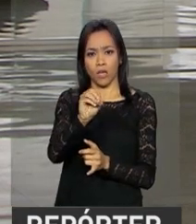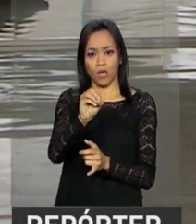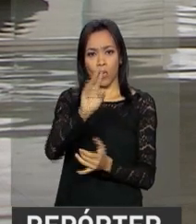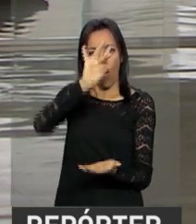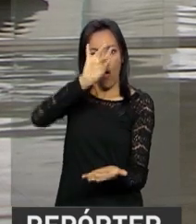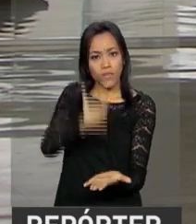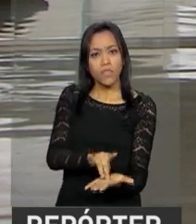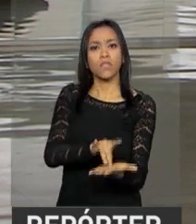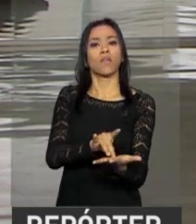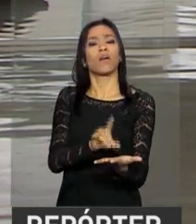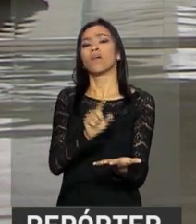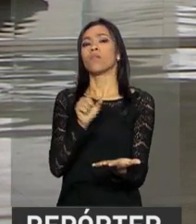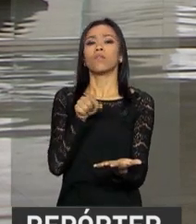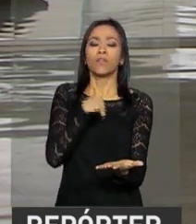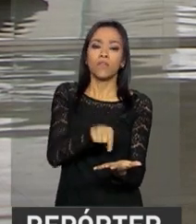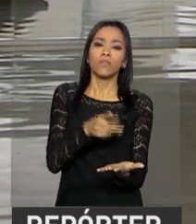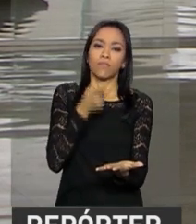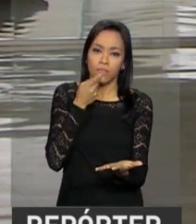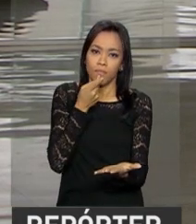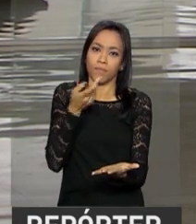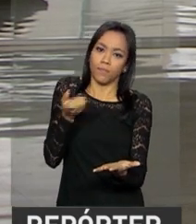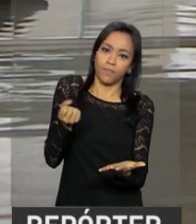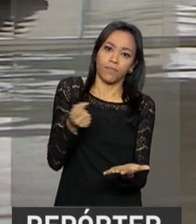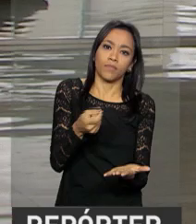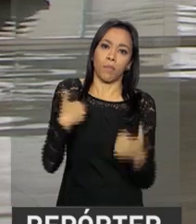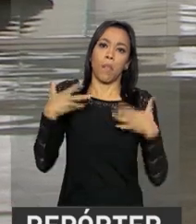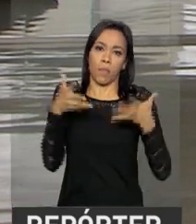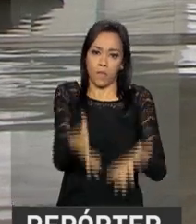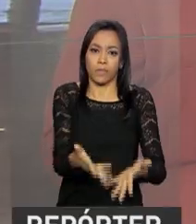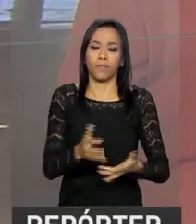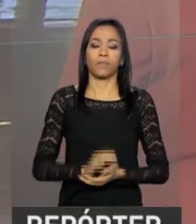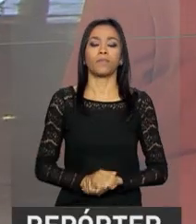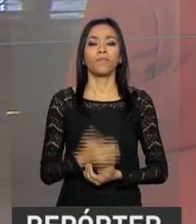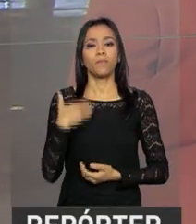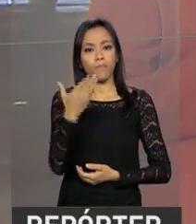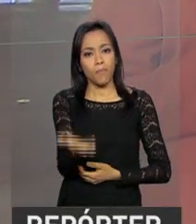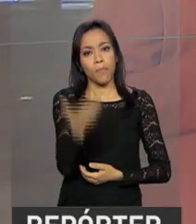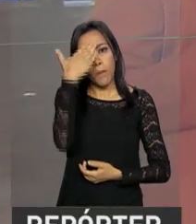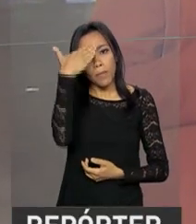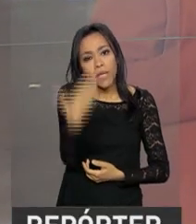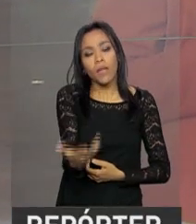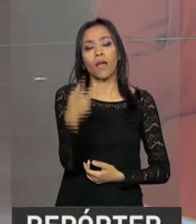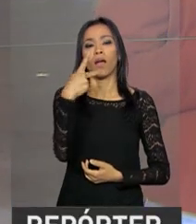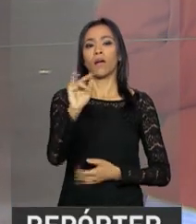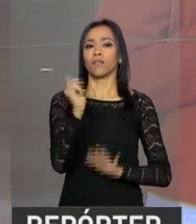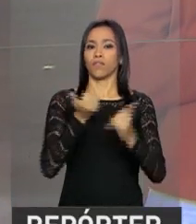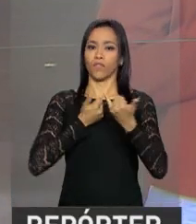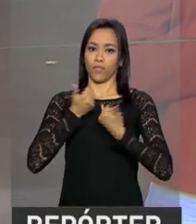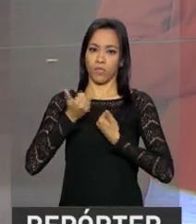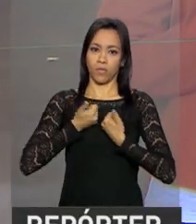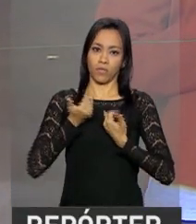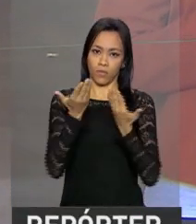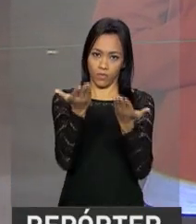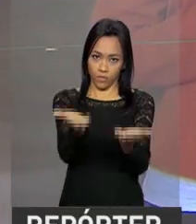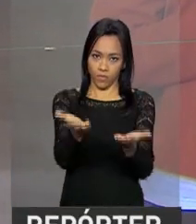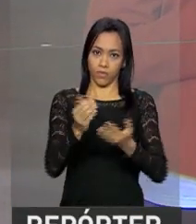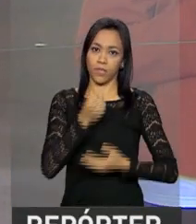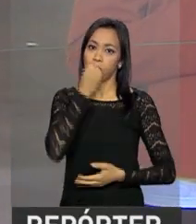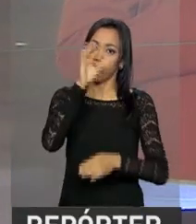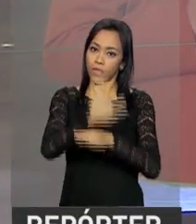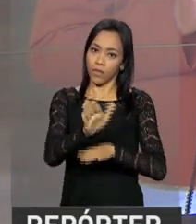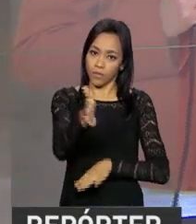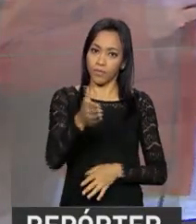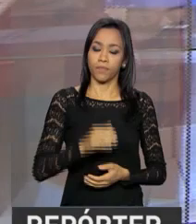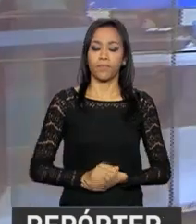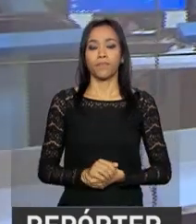que inclui no Conselho da Câmara de Comércio Exterior. É com você, José Luiz. Obrigado, Thaísa, pelas informações ao vivo direto do Palácio do Planalto. Boa tarde para